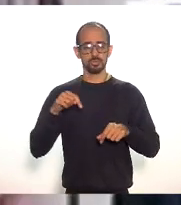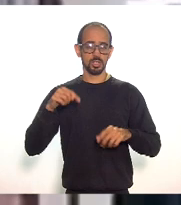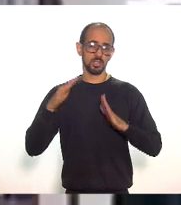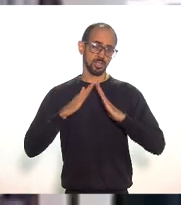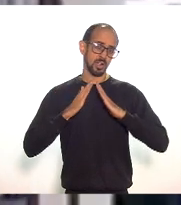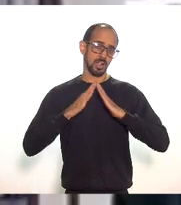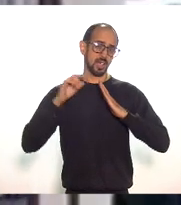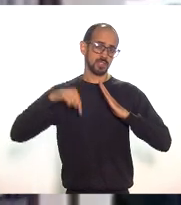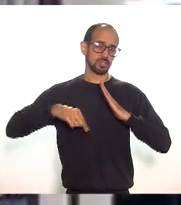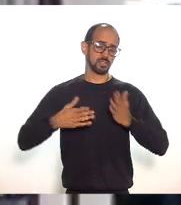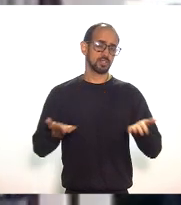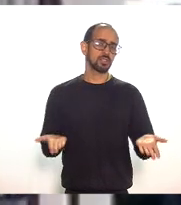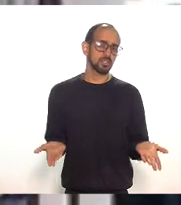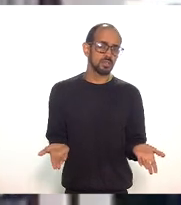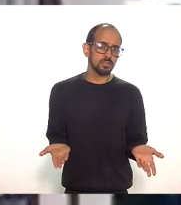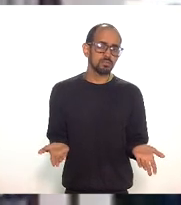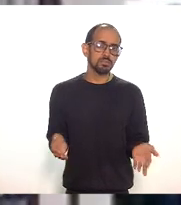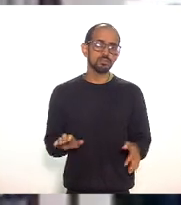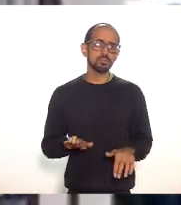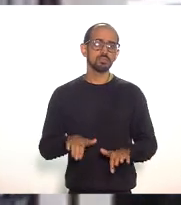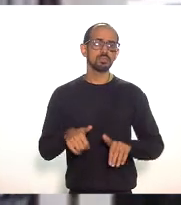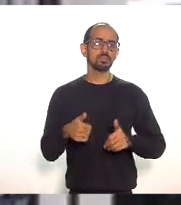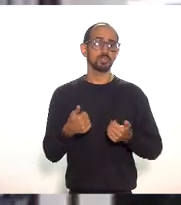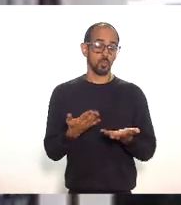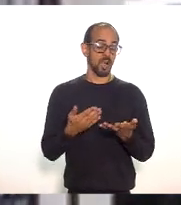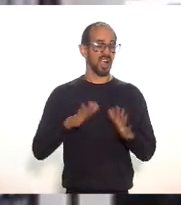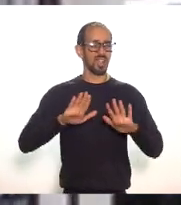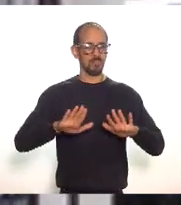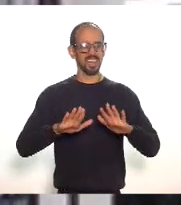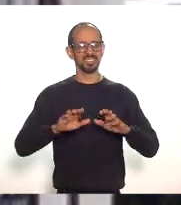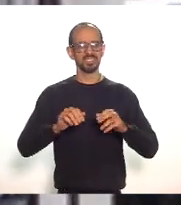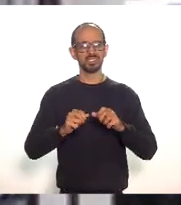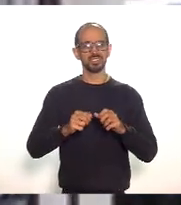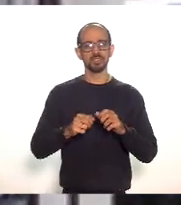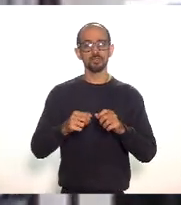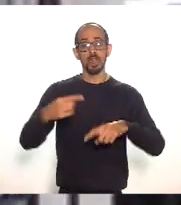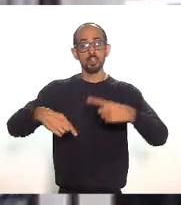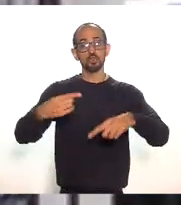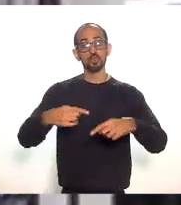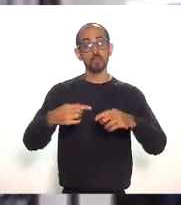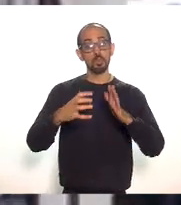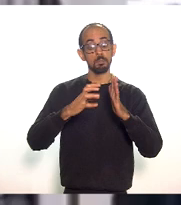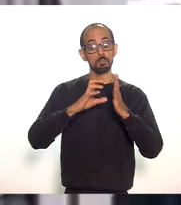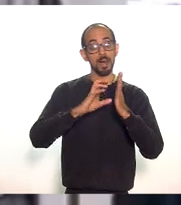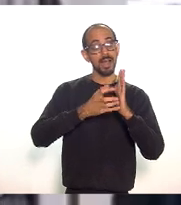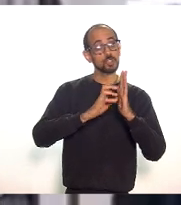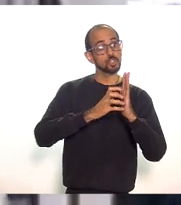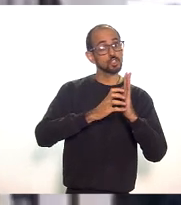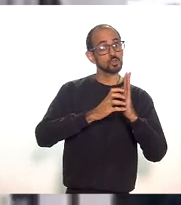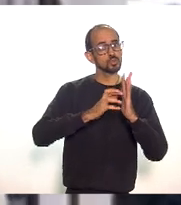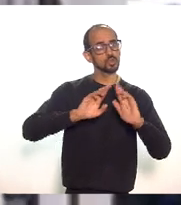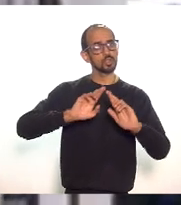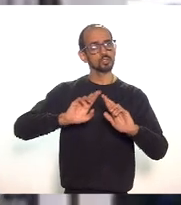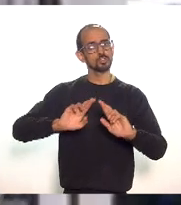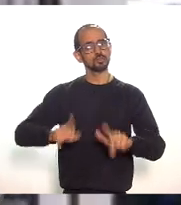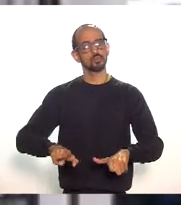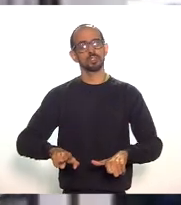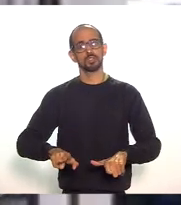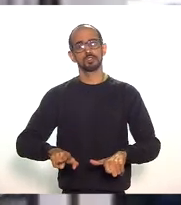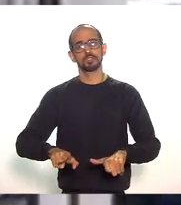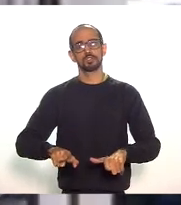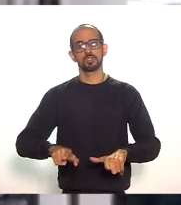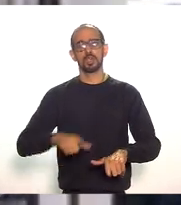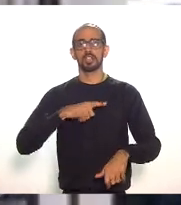Agora, partidarizar é uma outra coisa. É, aí você entra exatamente na questão da política